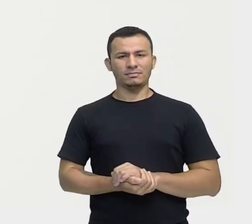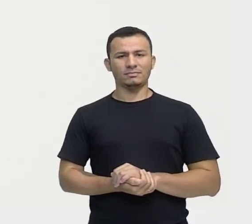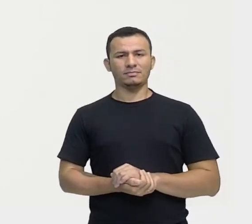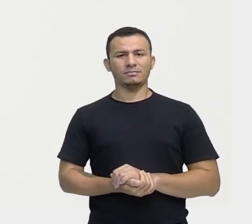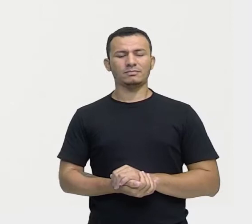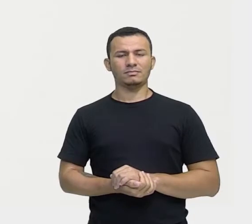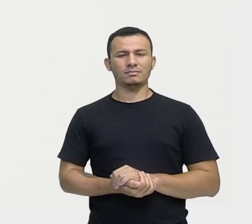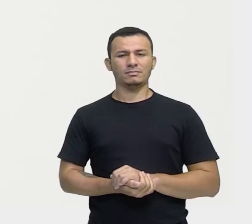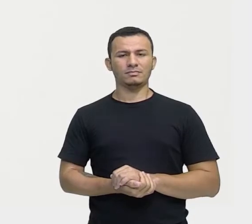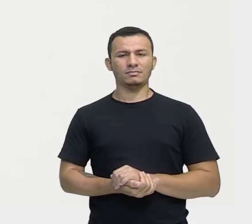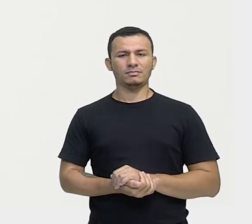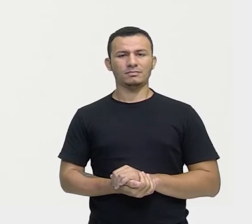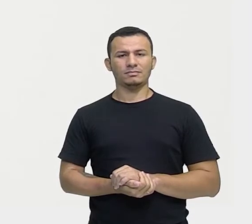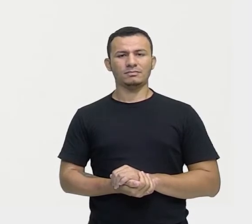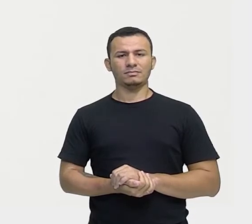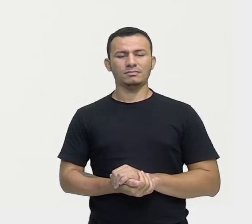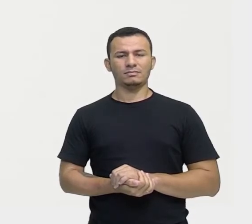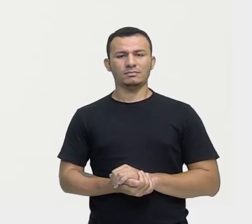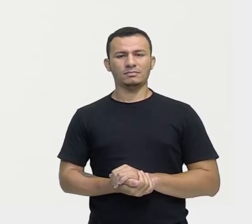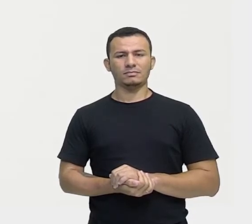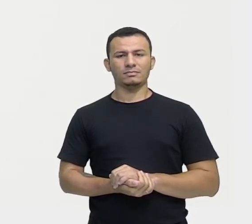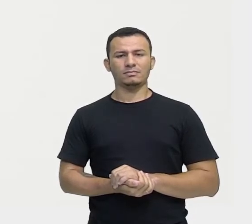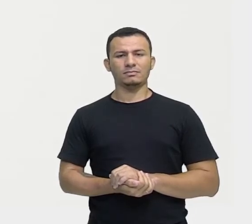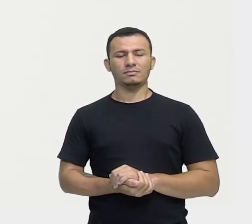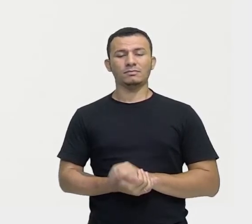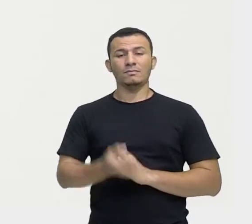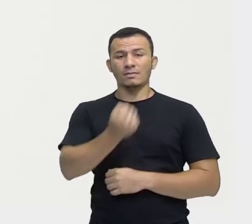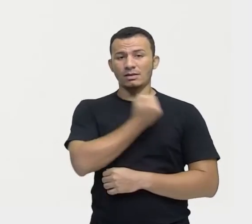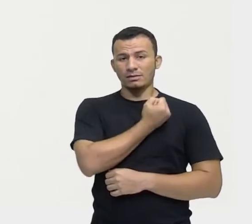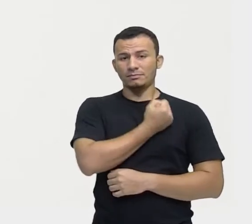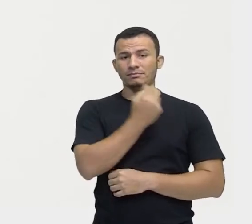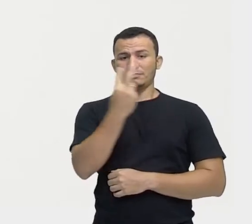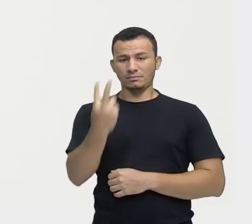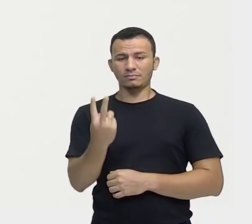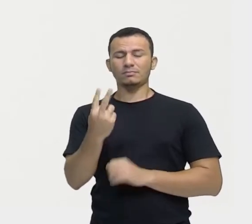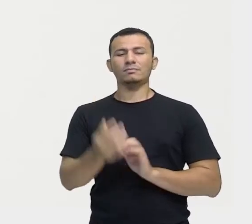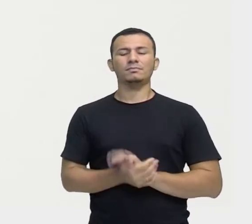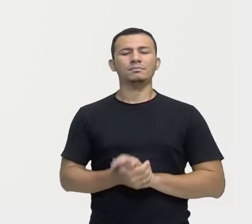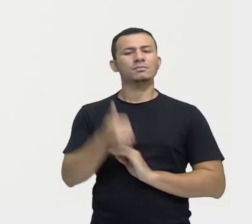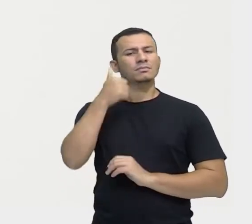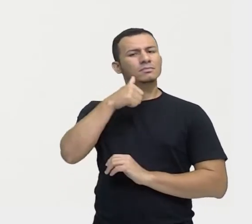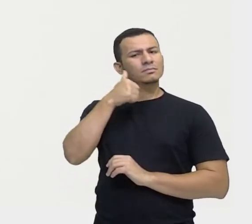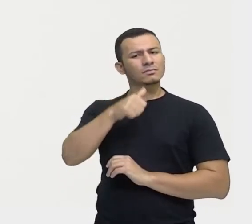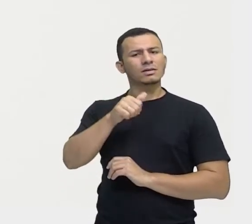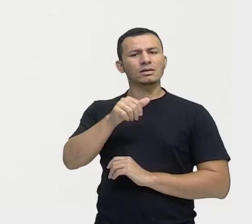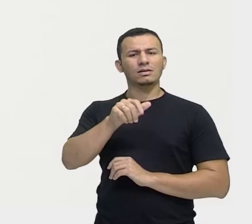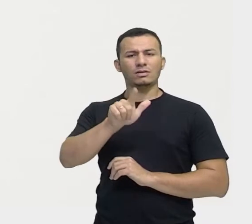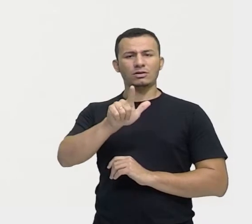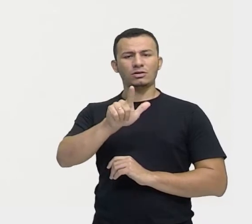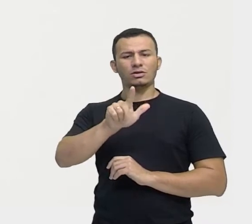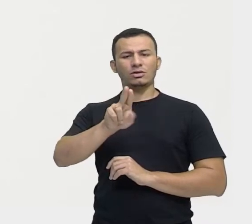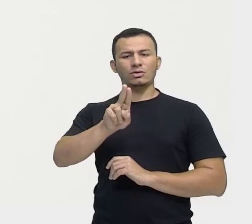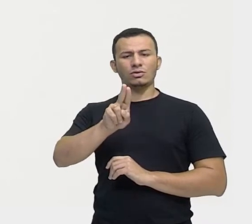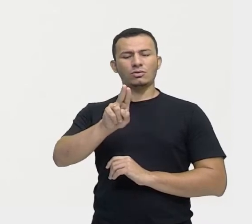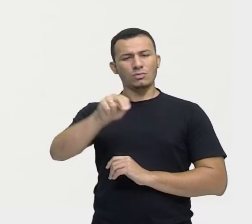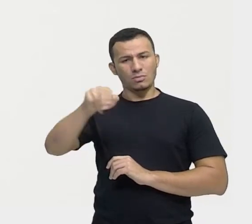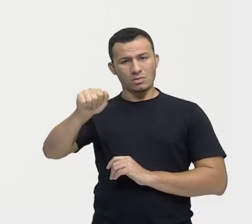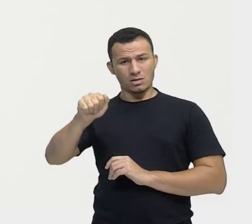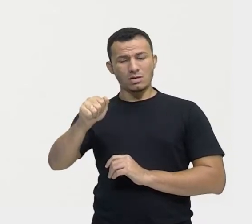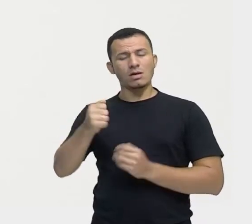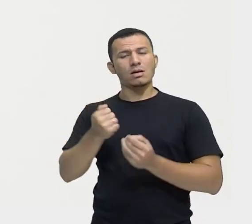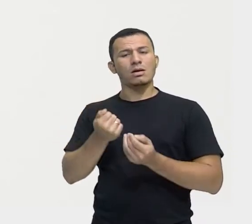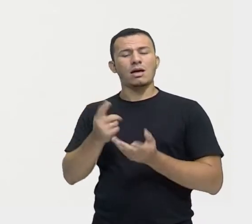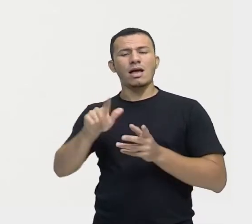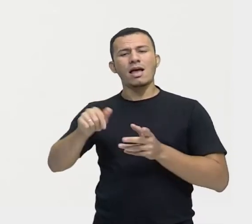D, 30.000 gramas. Exercitando número 2. Luna e seus colegas de classe